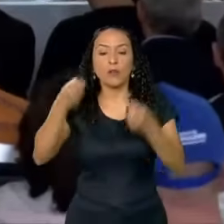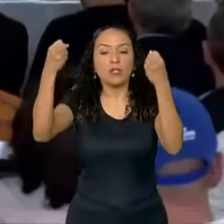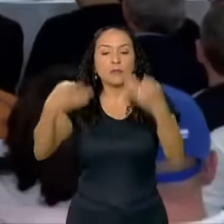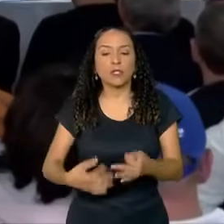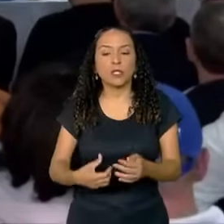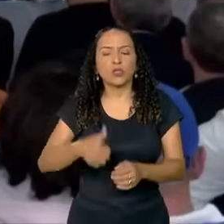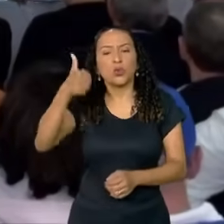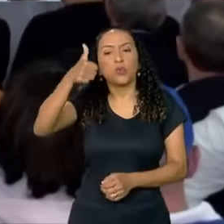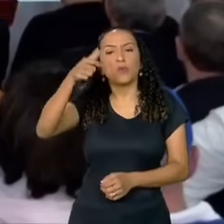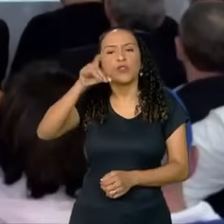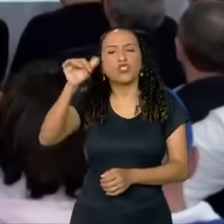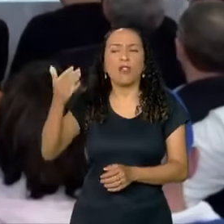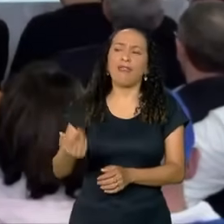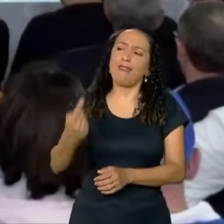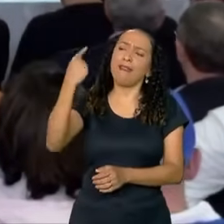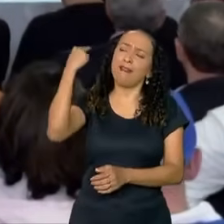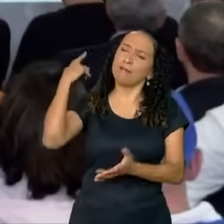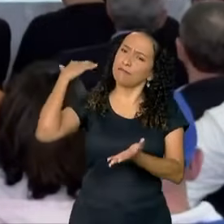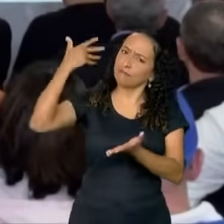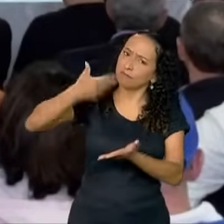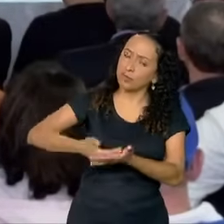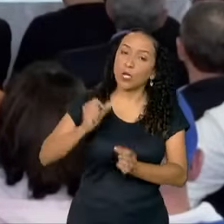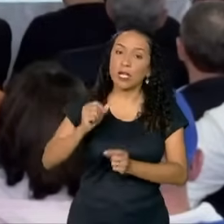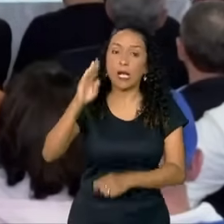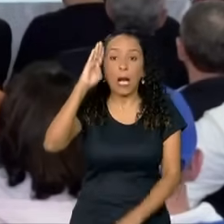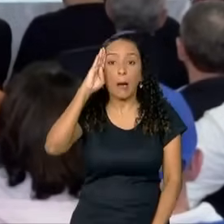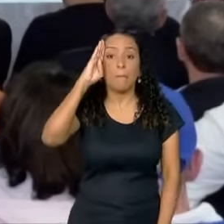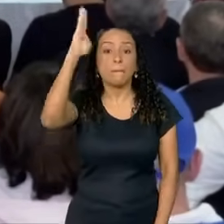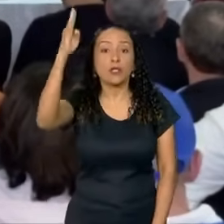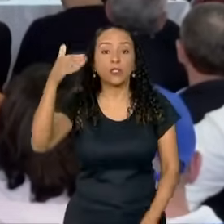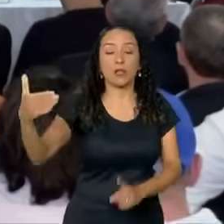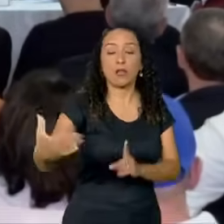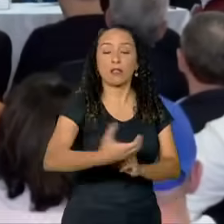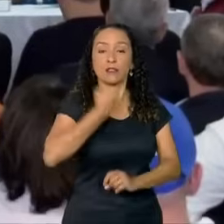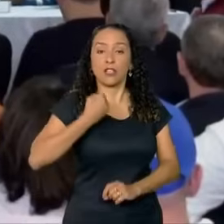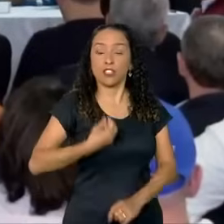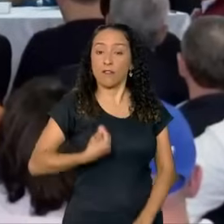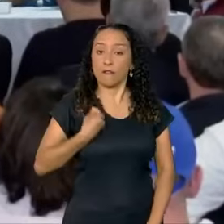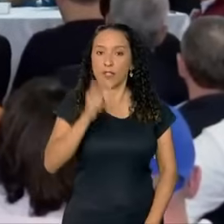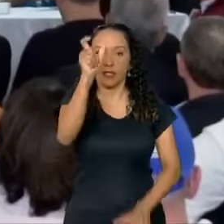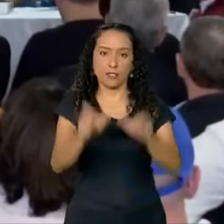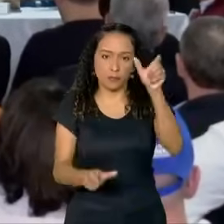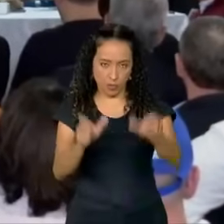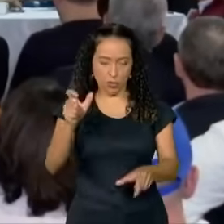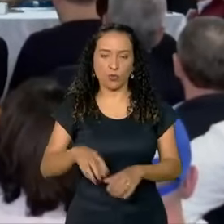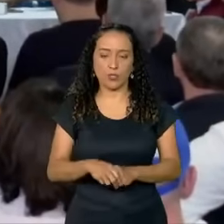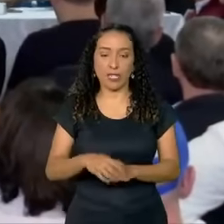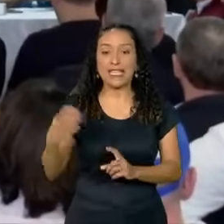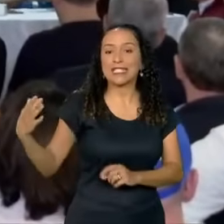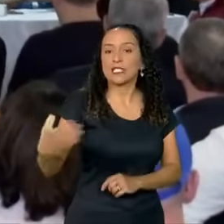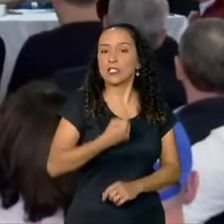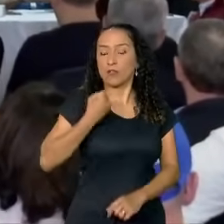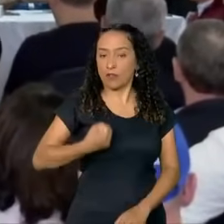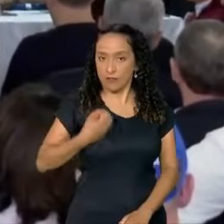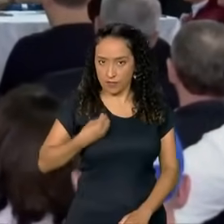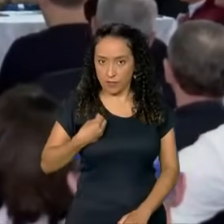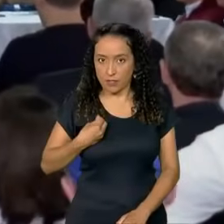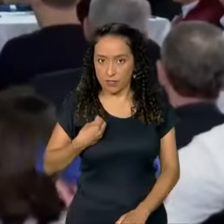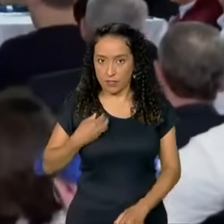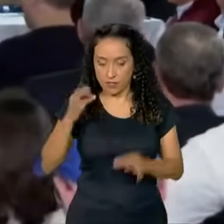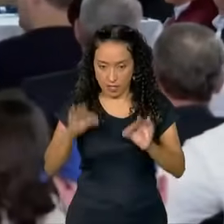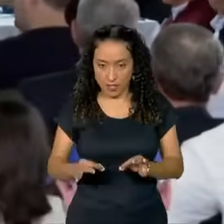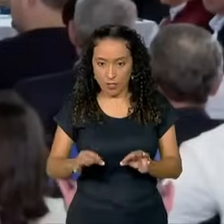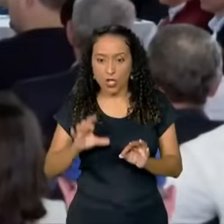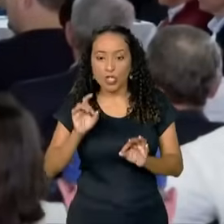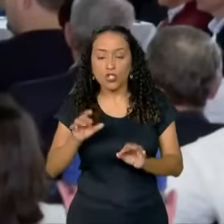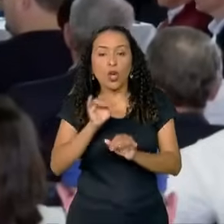desde o primeiro dia da prioridade no resgate à vida das pessoas, né? No salvar vidas, tá certo? Então,